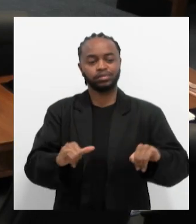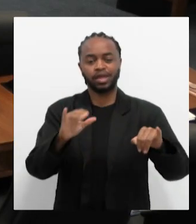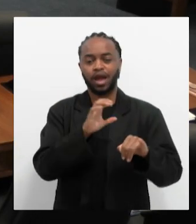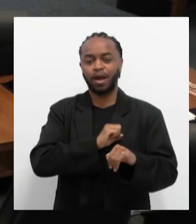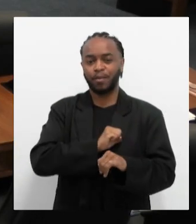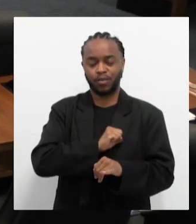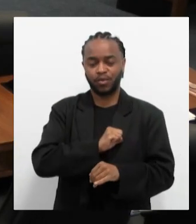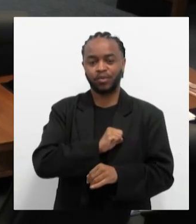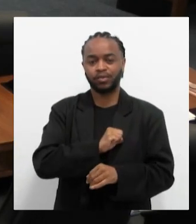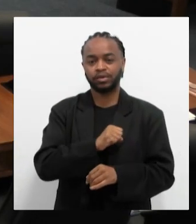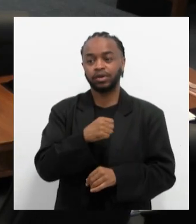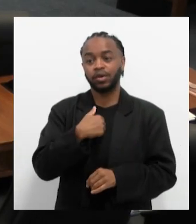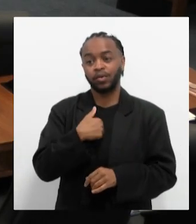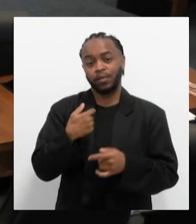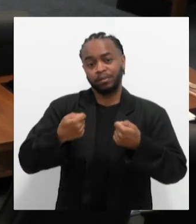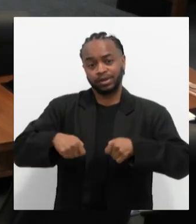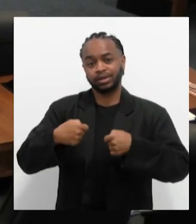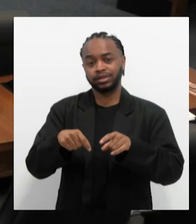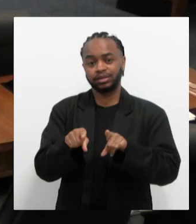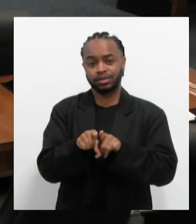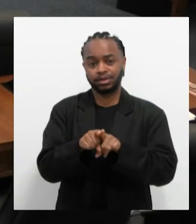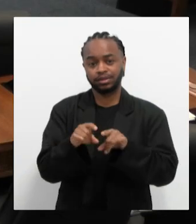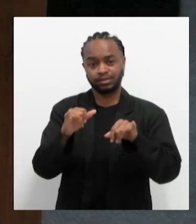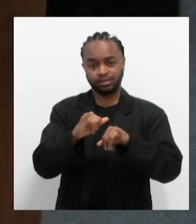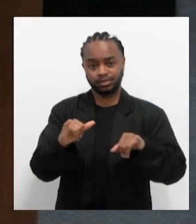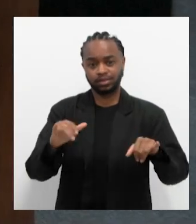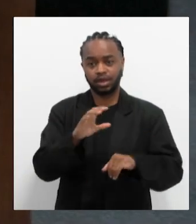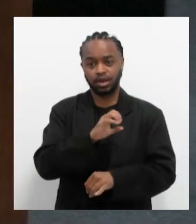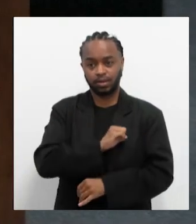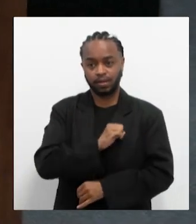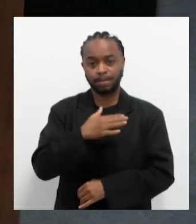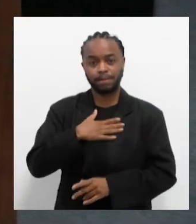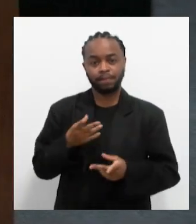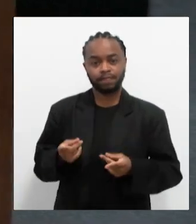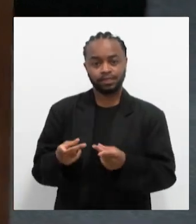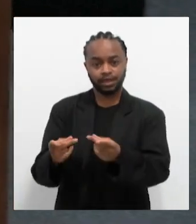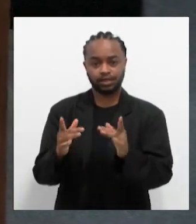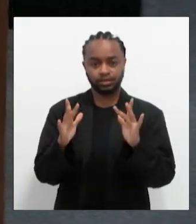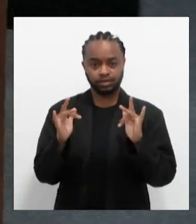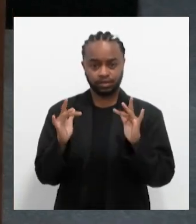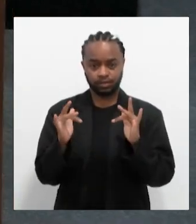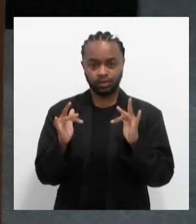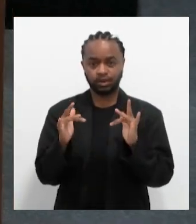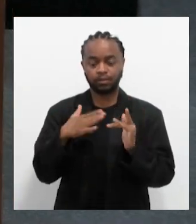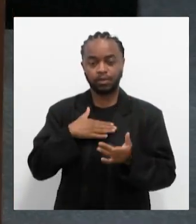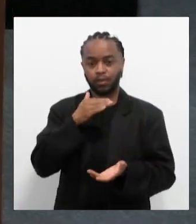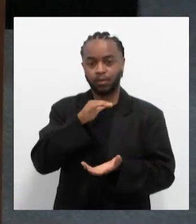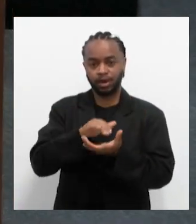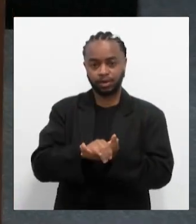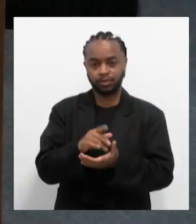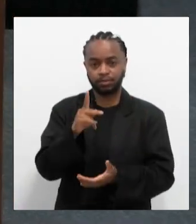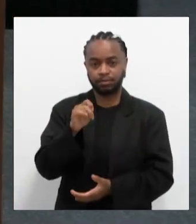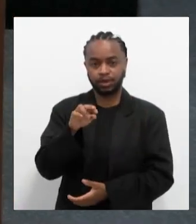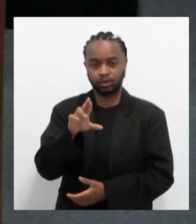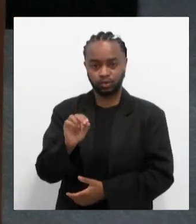amor. Eu preciso também fazer a minha declaração de amor ao meu eterno namorado, que é o meu marido Pedro, que me acompanha